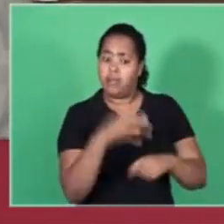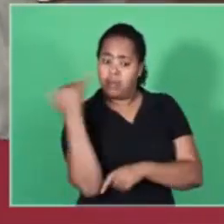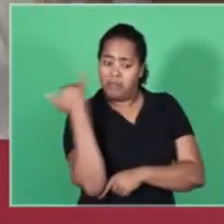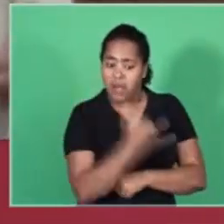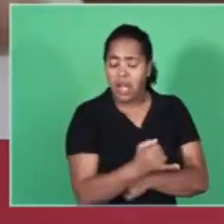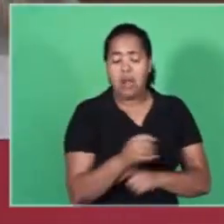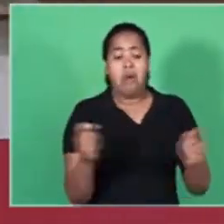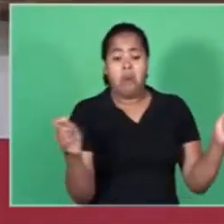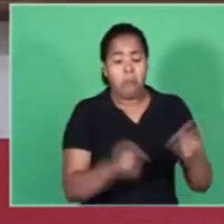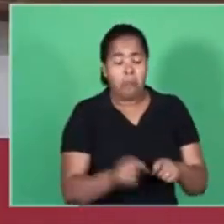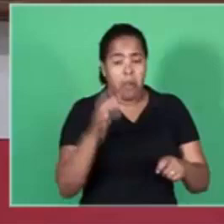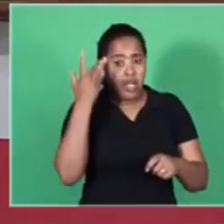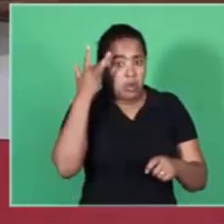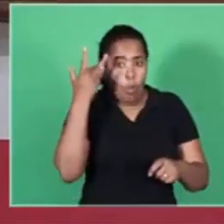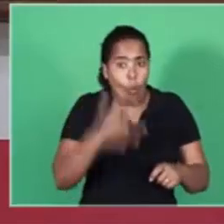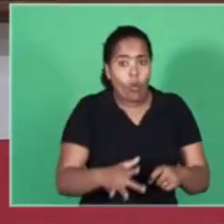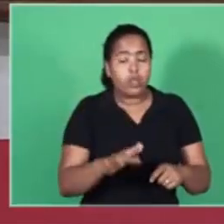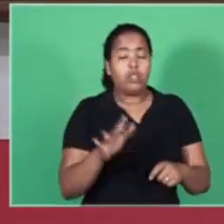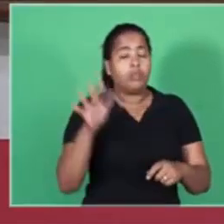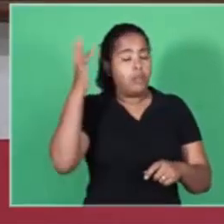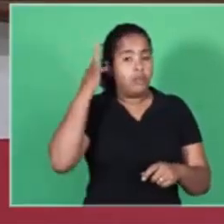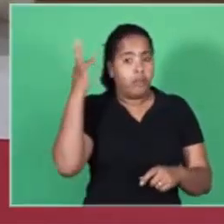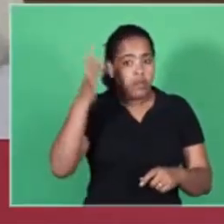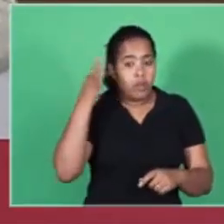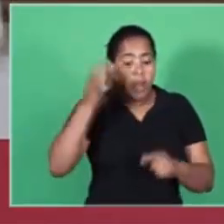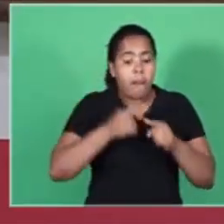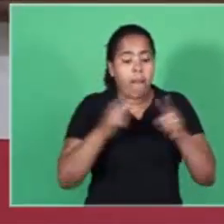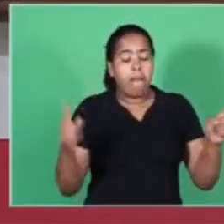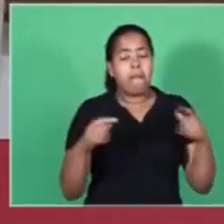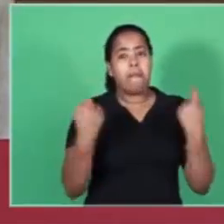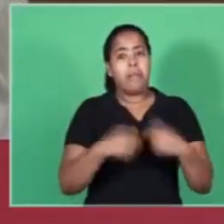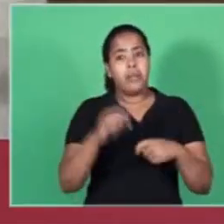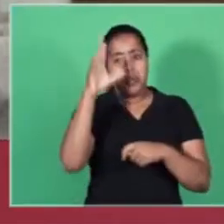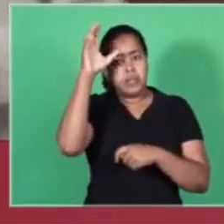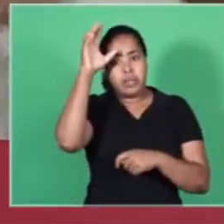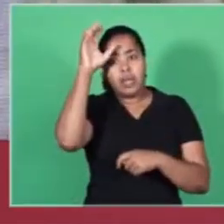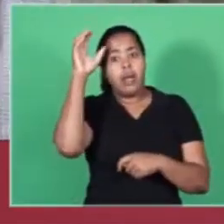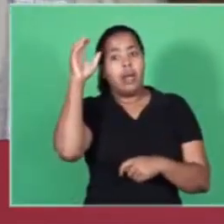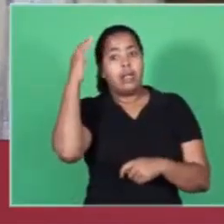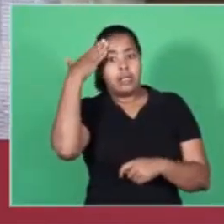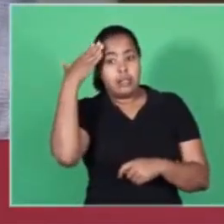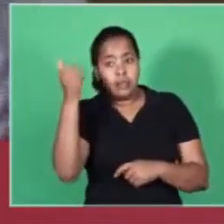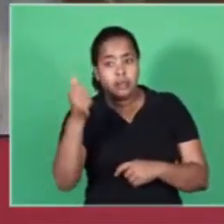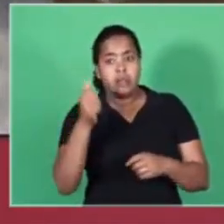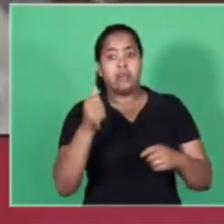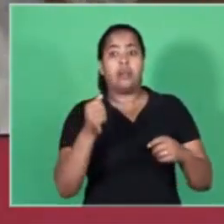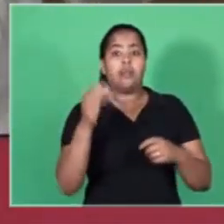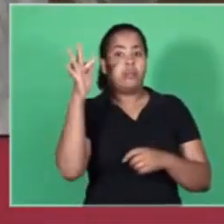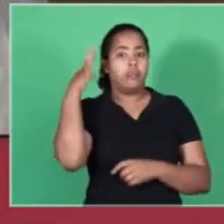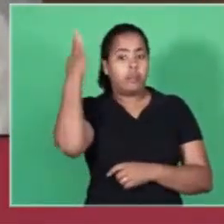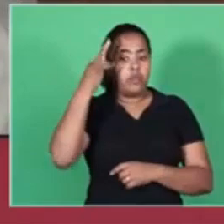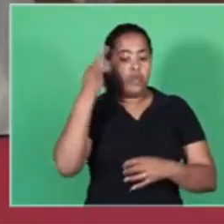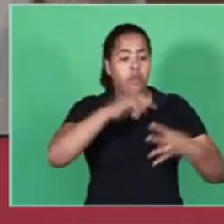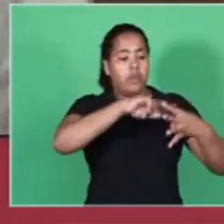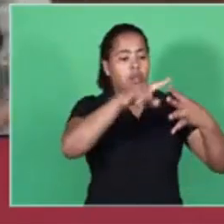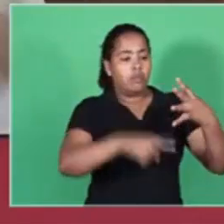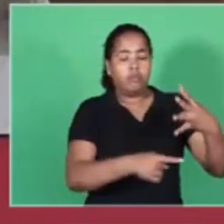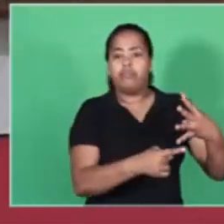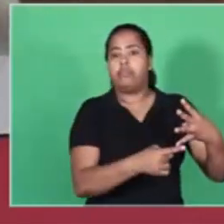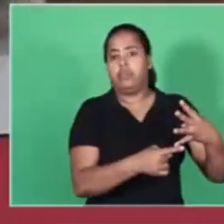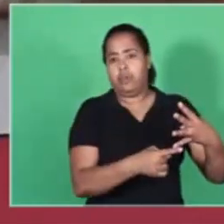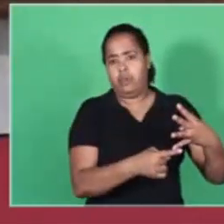filosofia, mas tem que saber que filosofia está na quarta medida. Você vai estudar filosofia, não tem problema, pode fazer